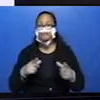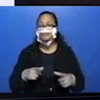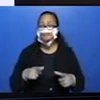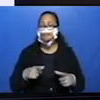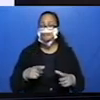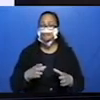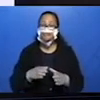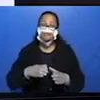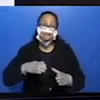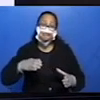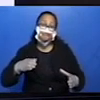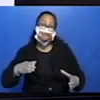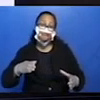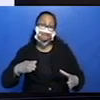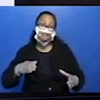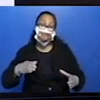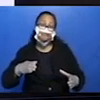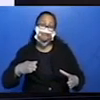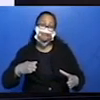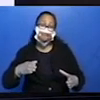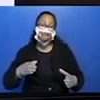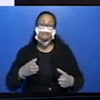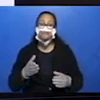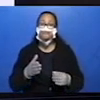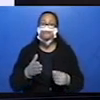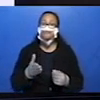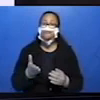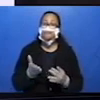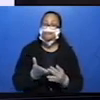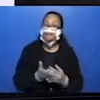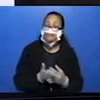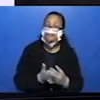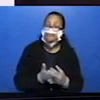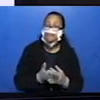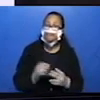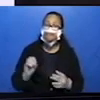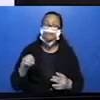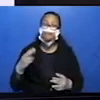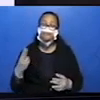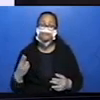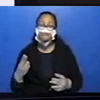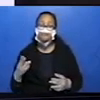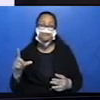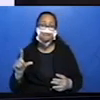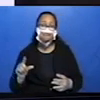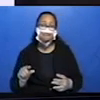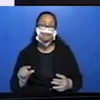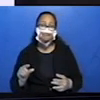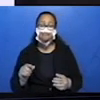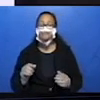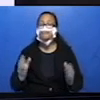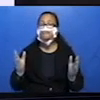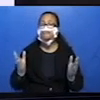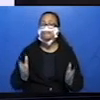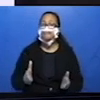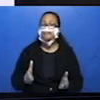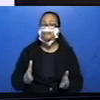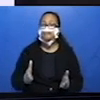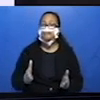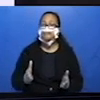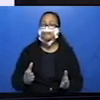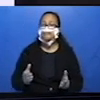ser grande, médio ou pode ser um lugar pequenininho. E agora, esse